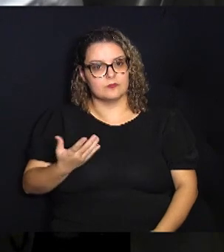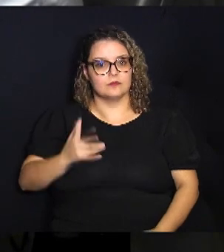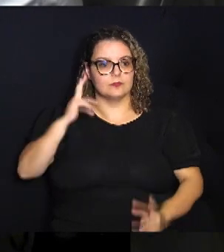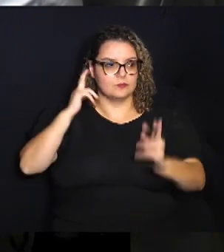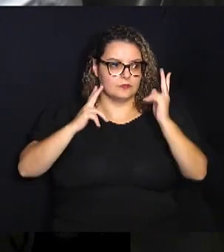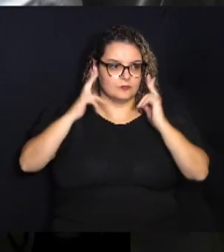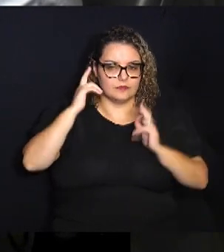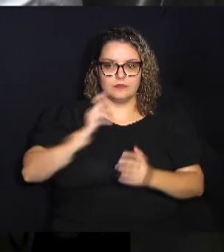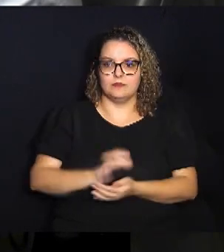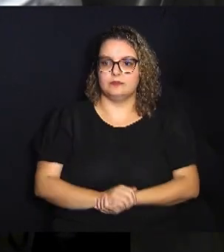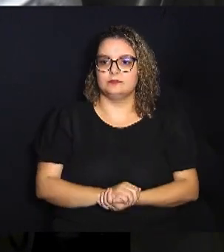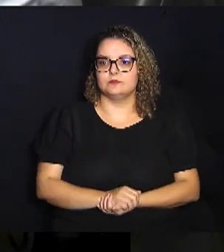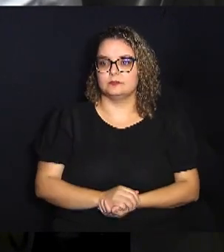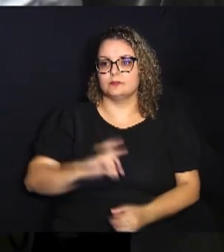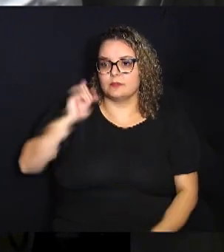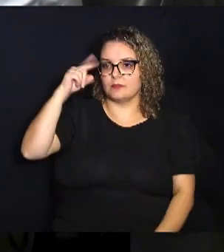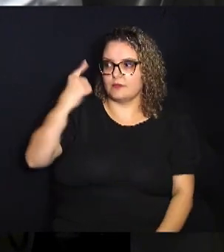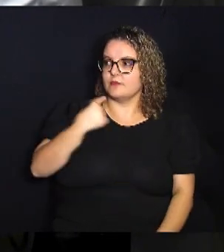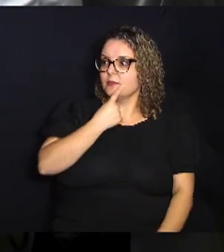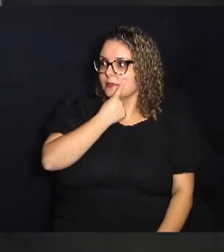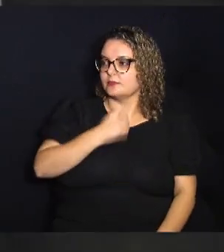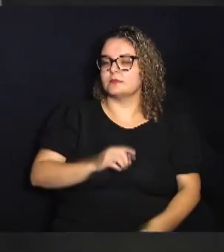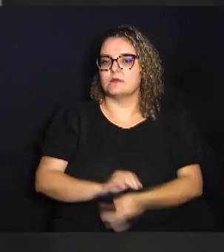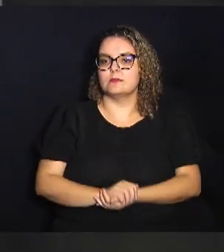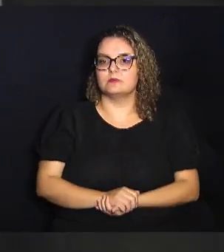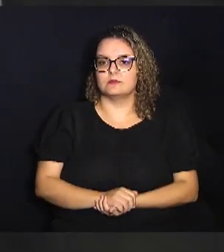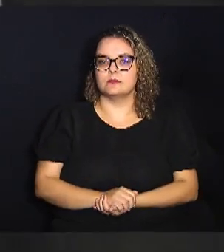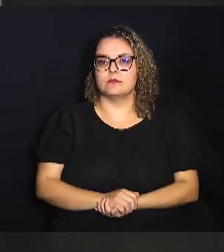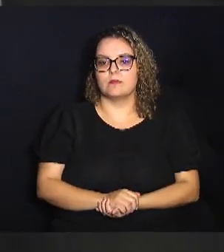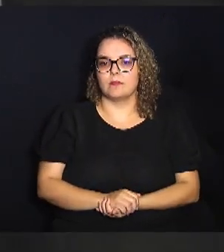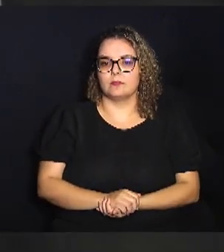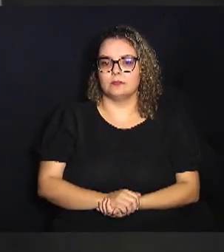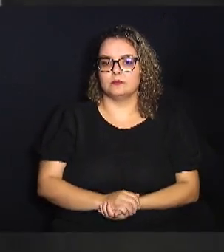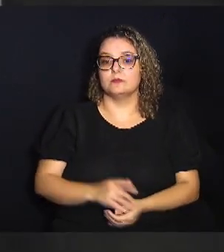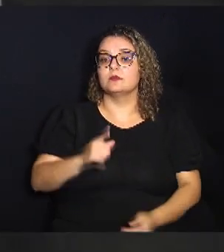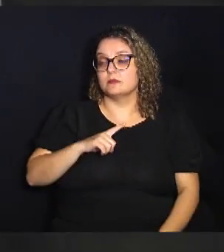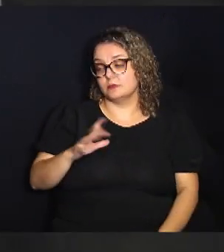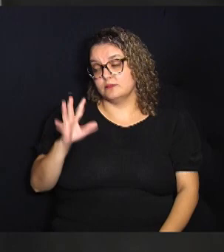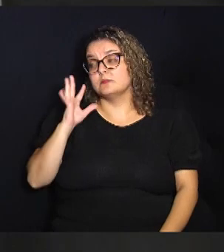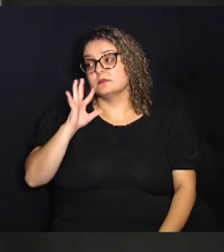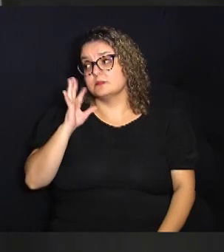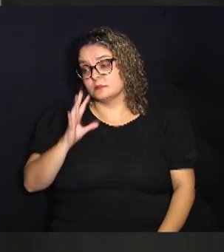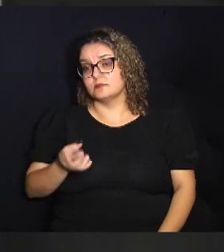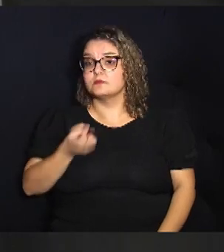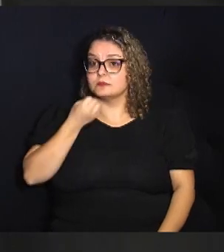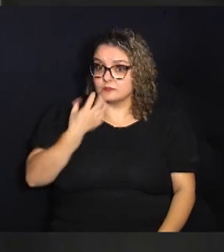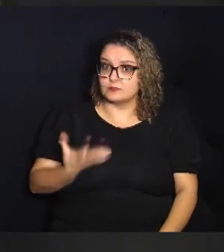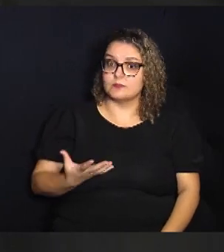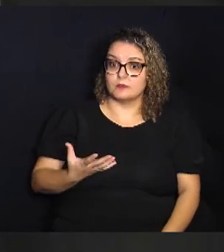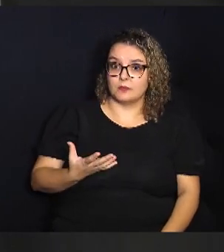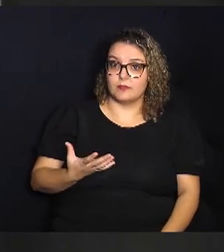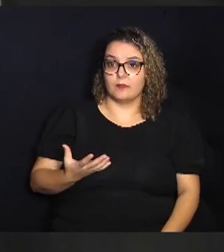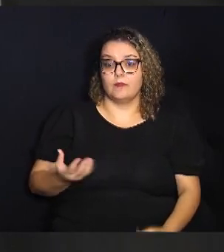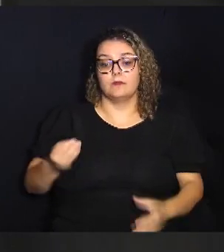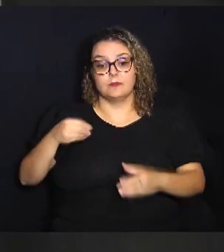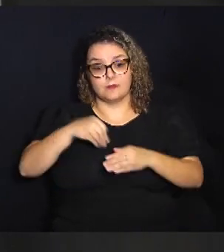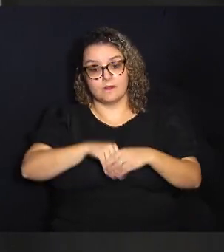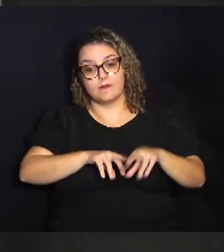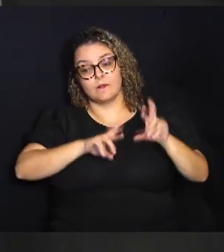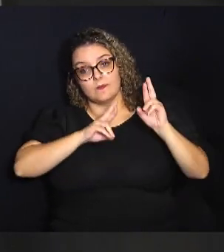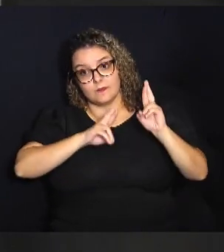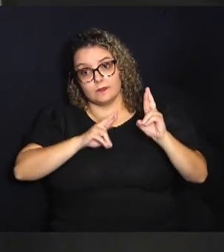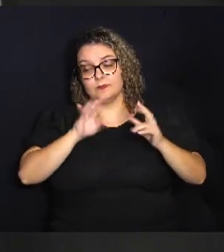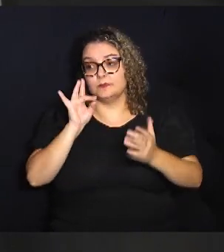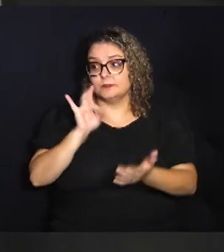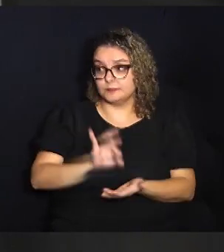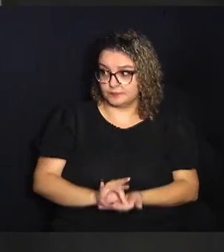Cabelo? Ô Mirla, tem sido muito legal, muito bacana, dentro do que eu esperava